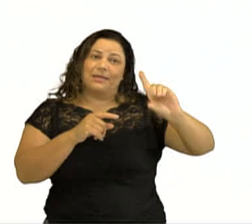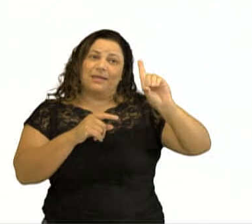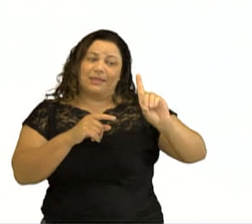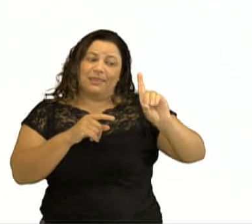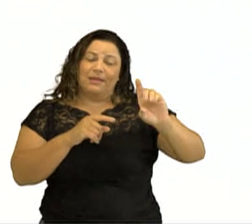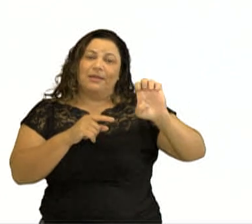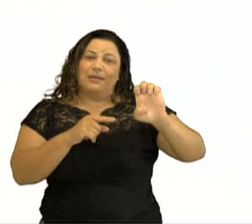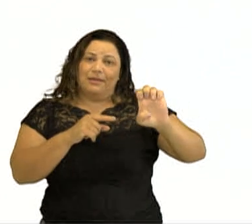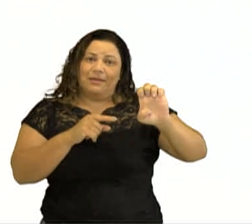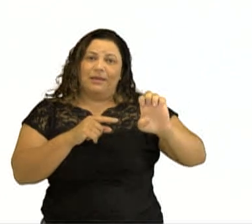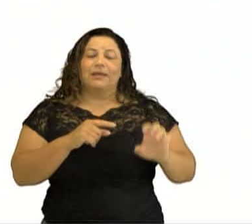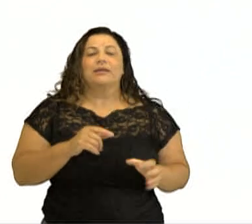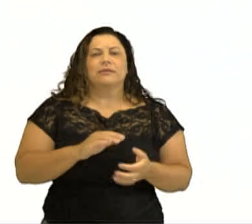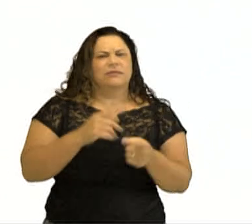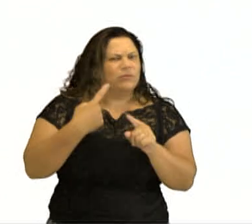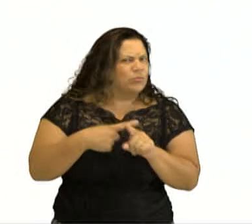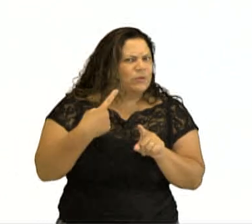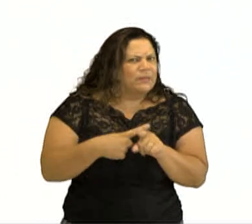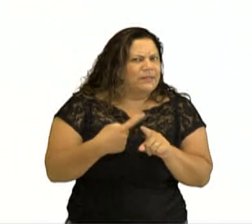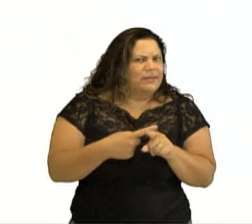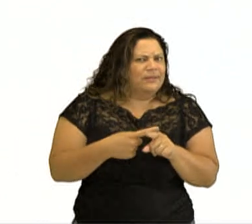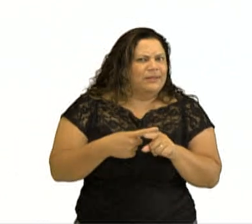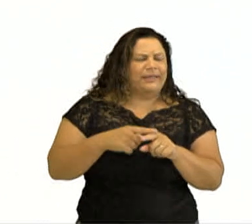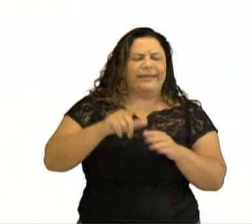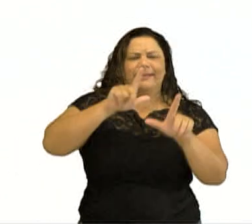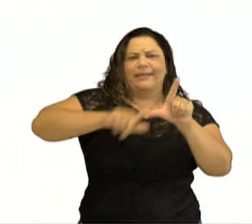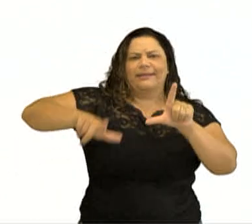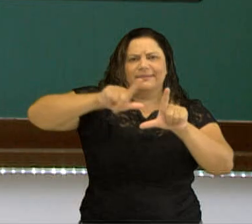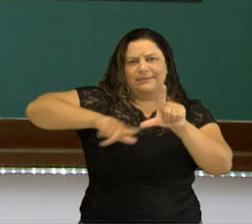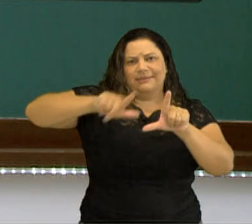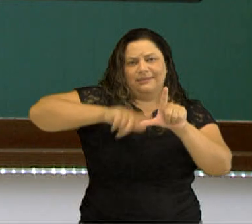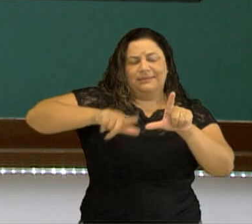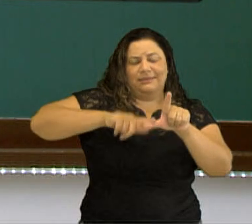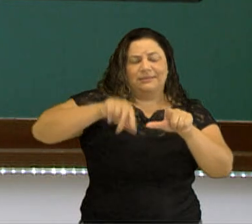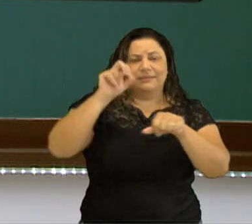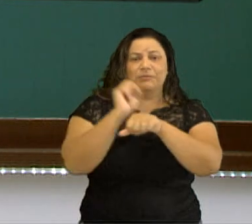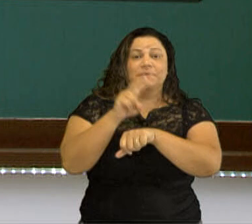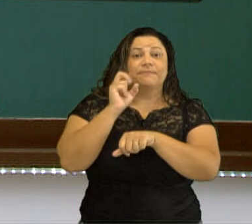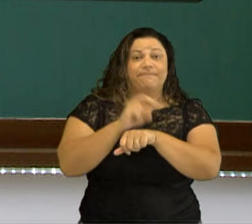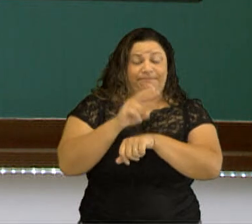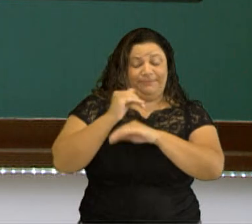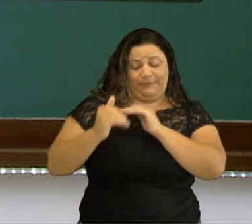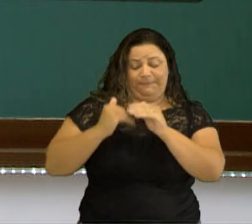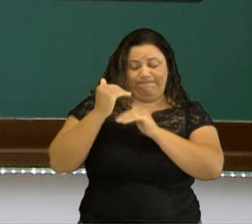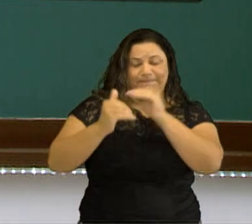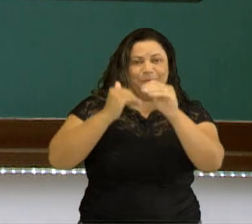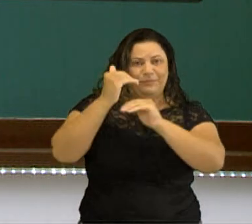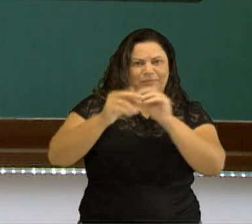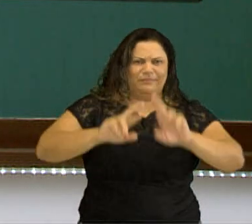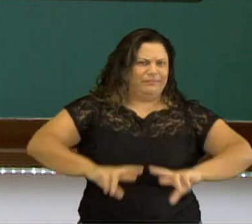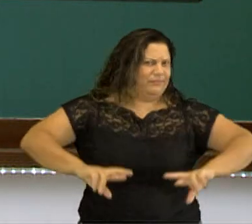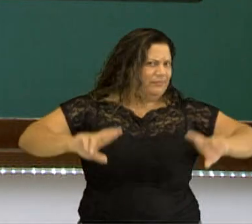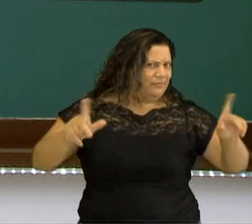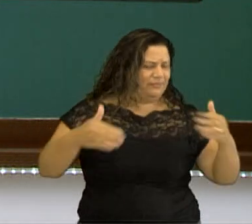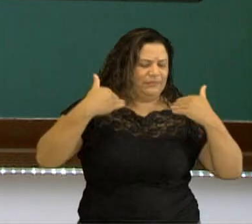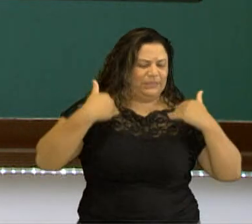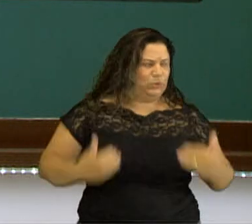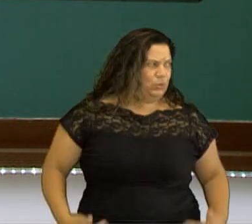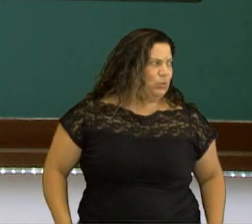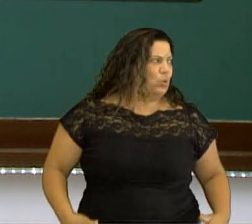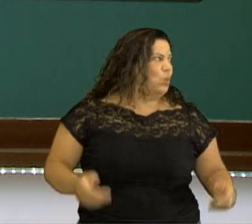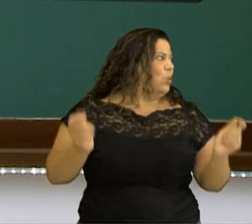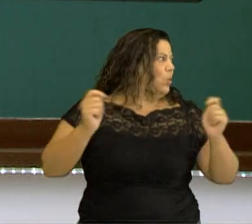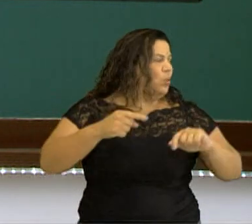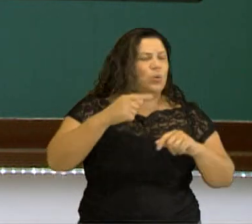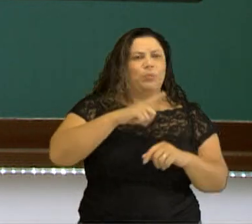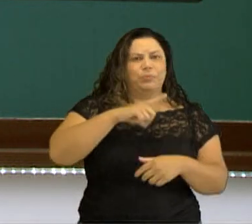D e E. Por que tem essas letras? Porque são vírus que podem se desenvolver de formas diferentes no nosso corpo. Nós